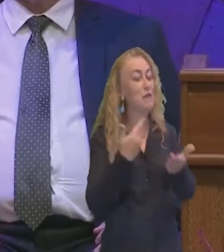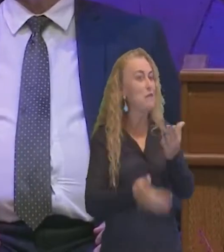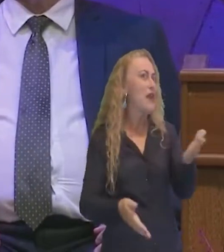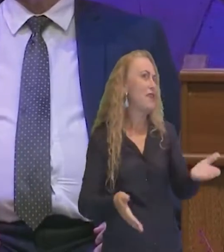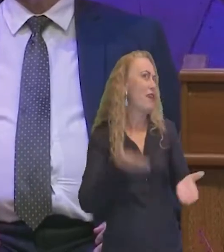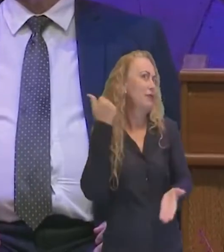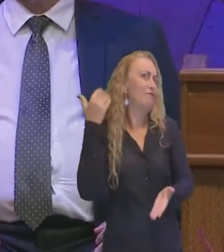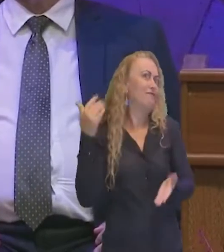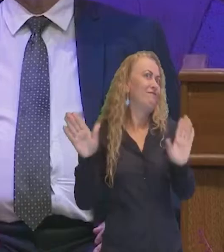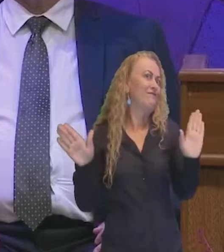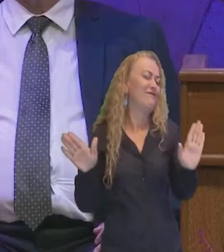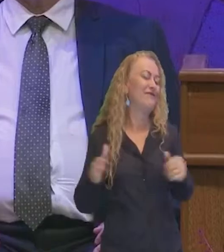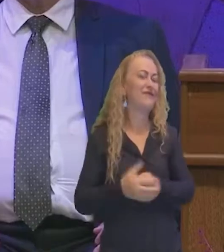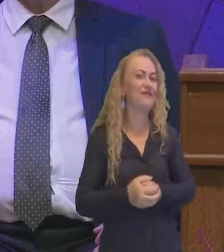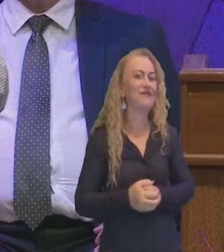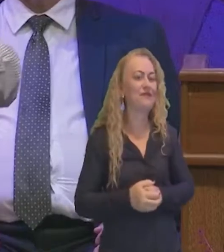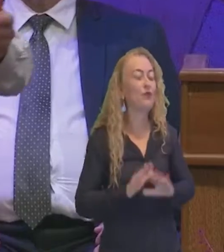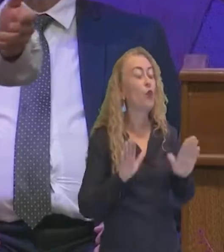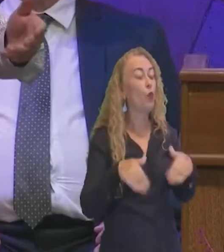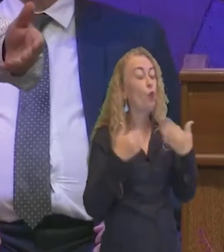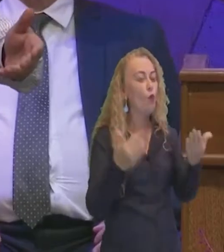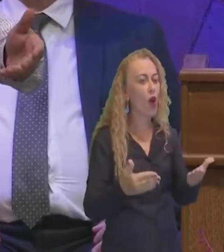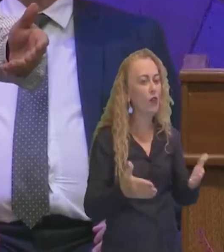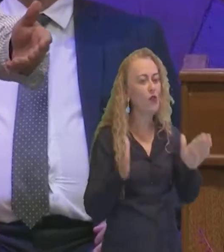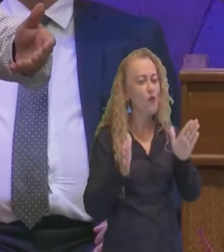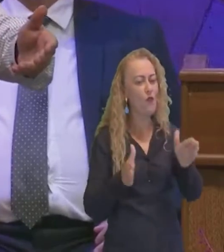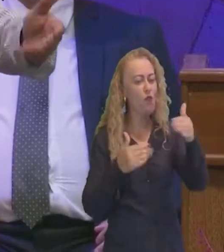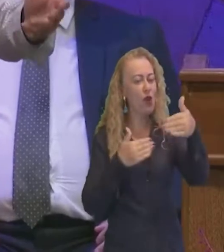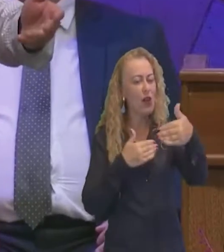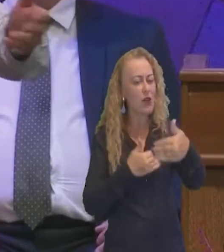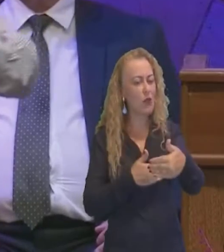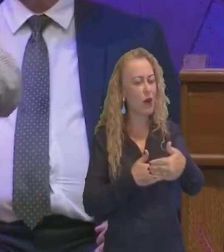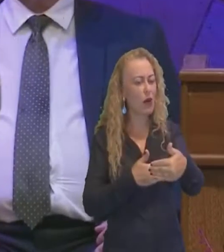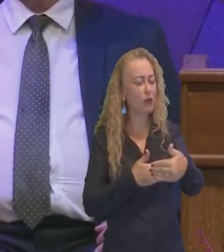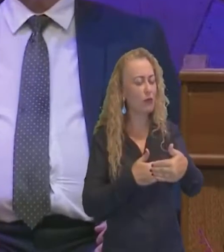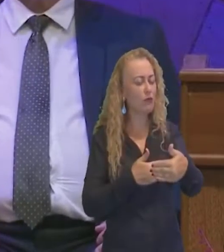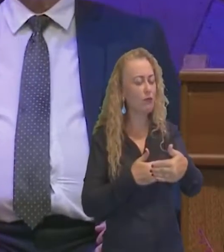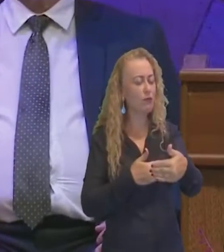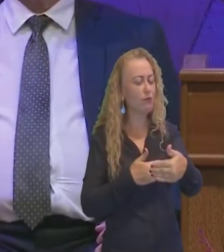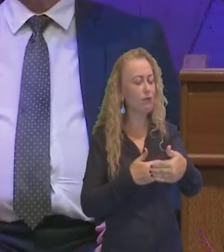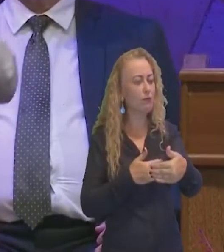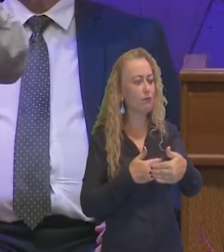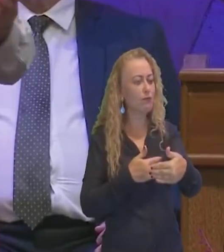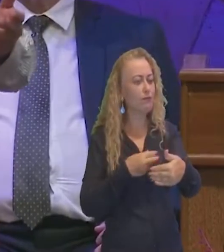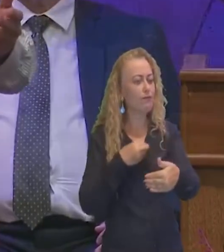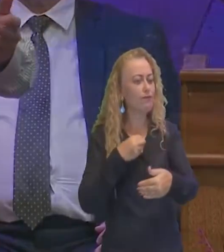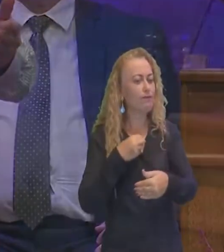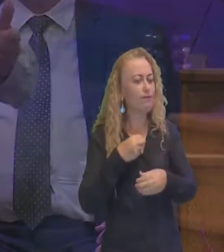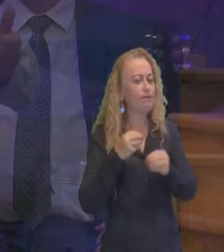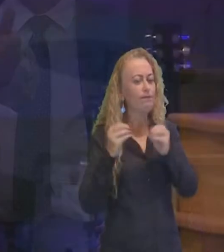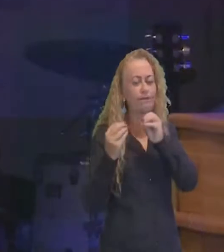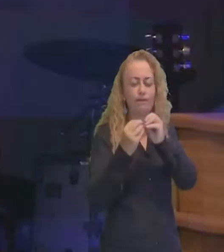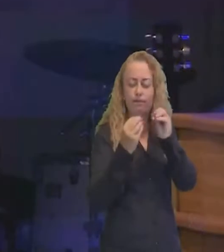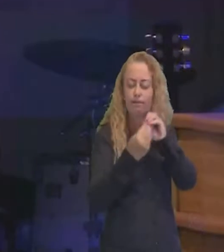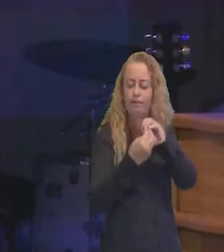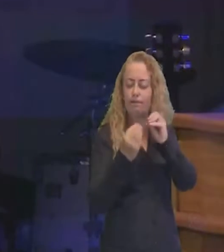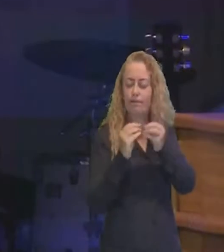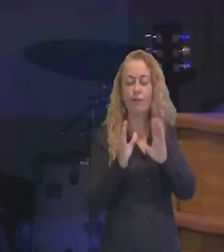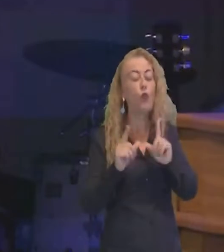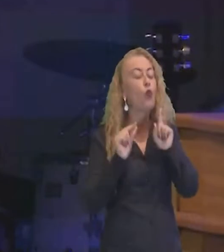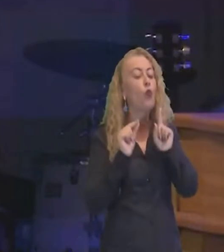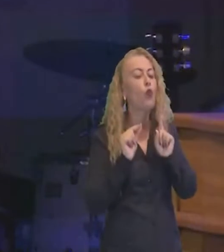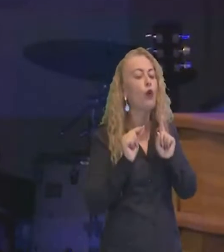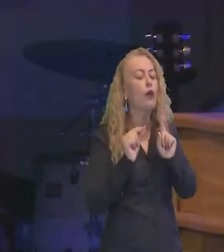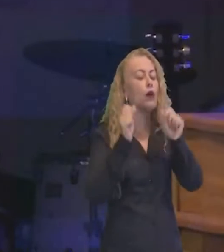o casal entra lá no seu lugar conjugal, seu leito conjugal,